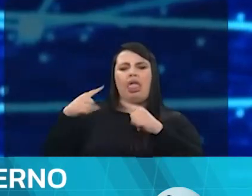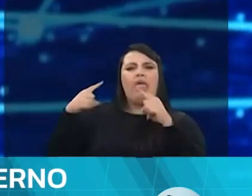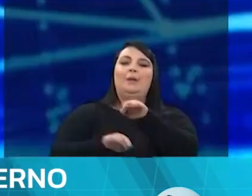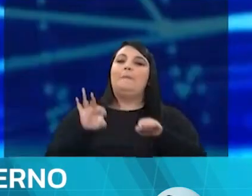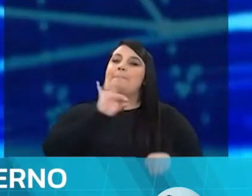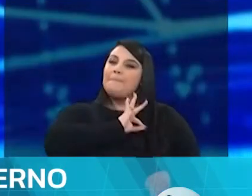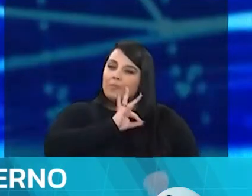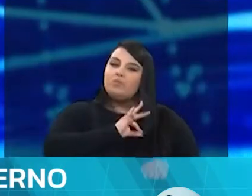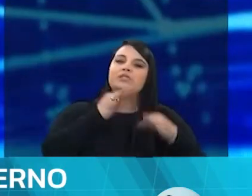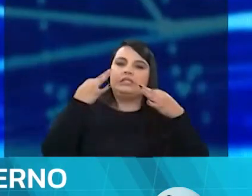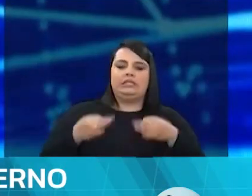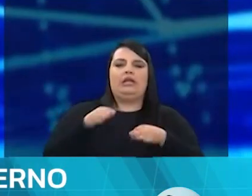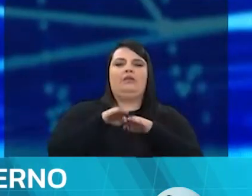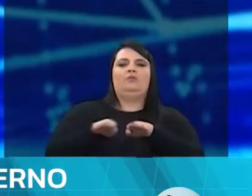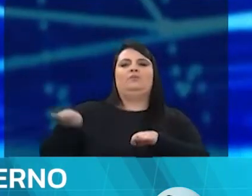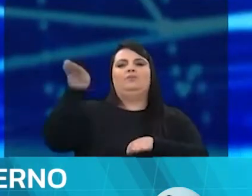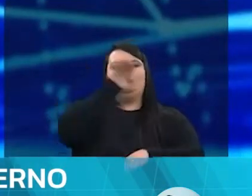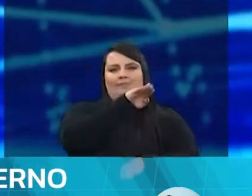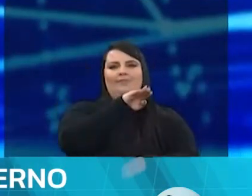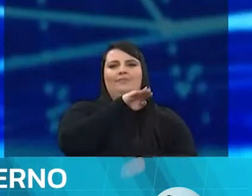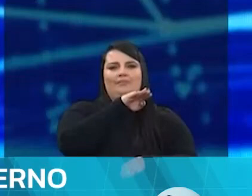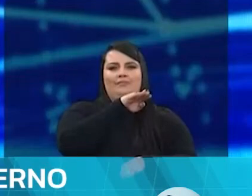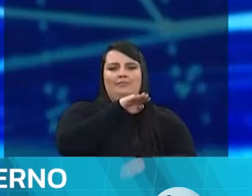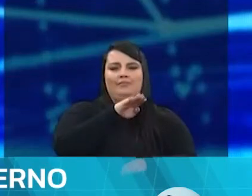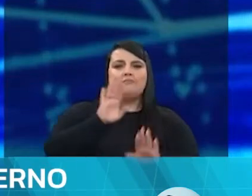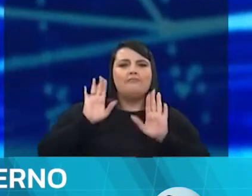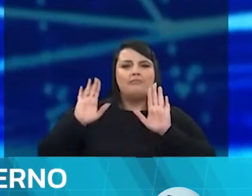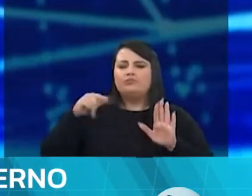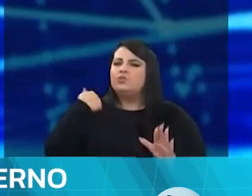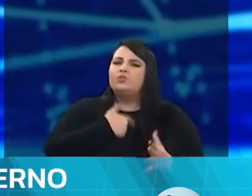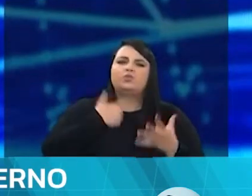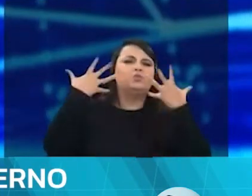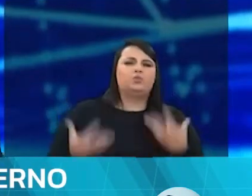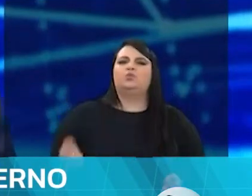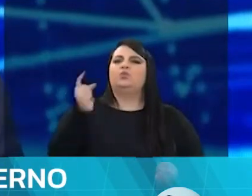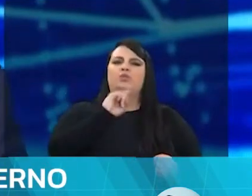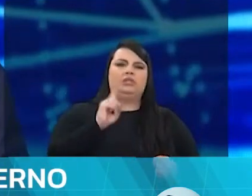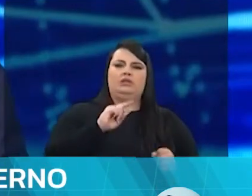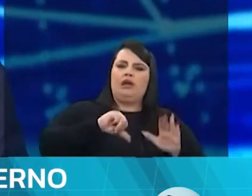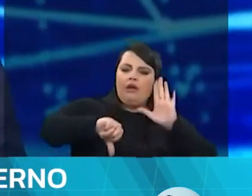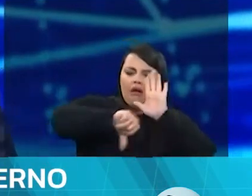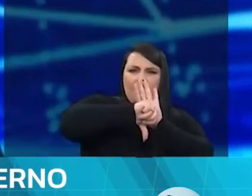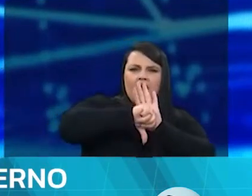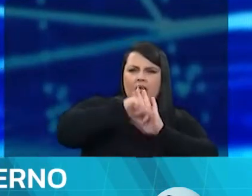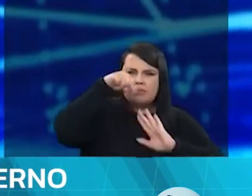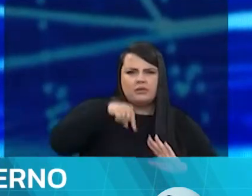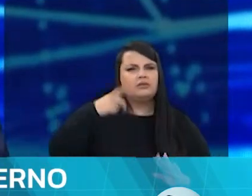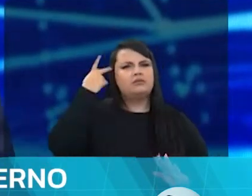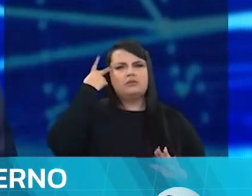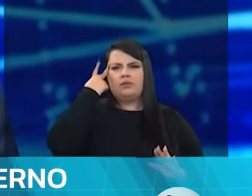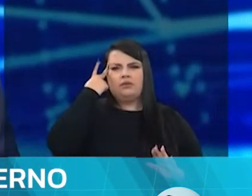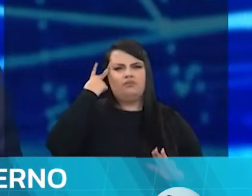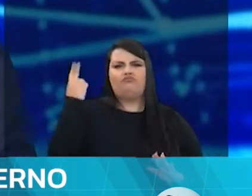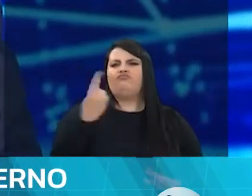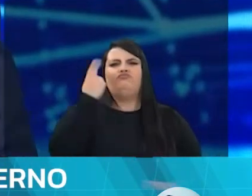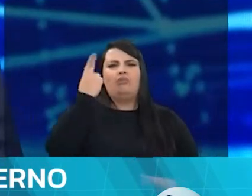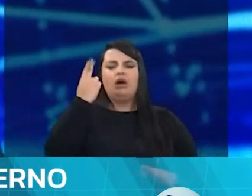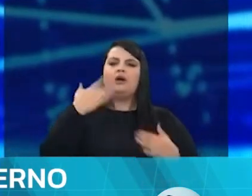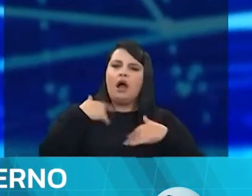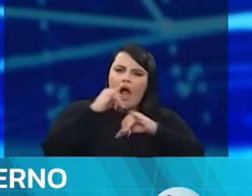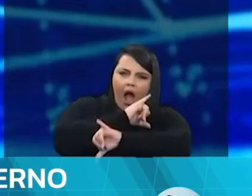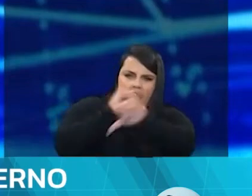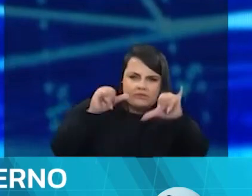foi a redução em CMS, que, segundo Tarcísio, está refletindo positivamente na economia e alavancando o crescimento no Estado.